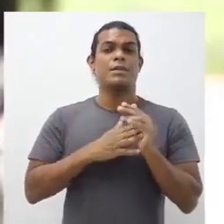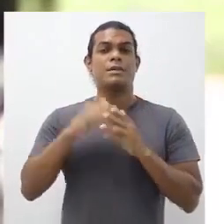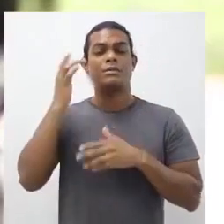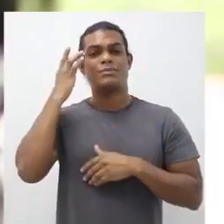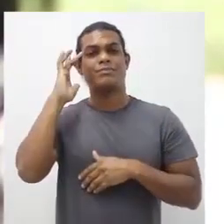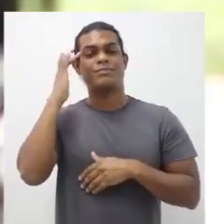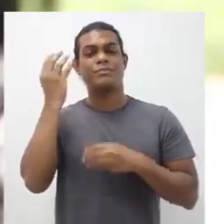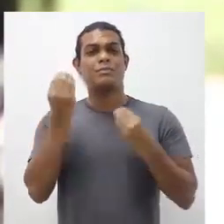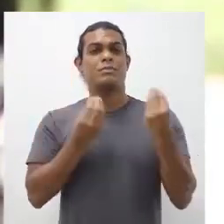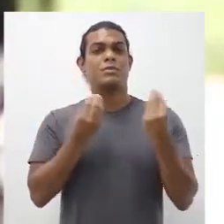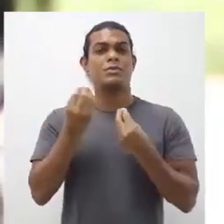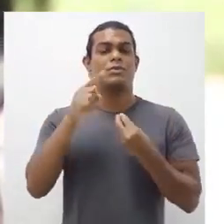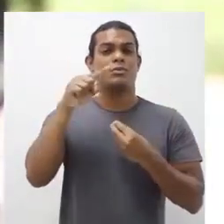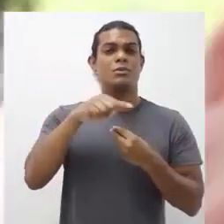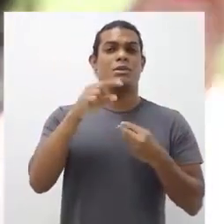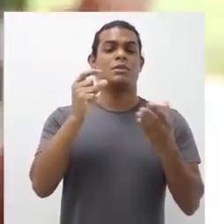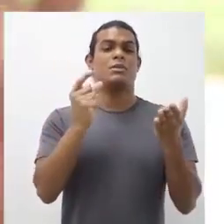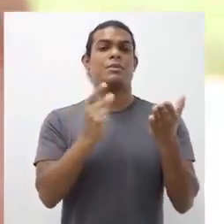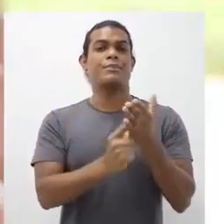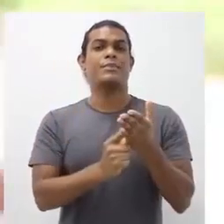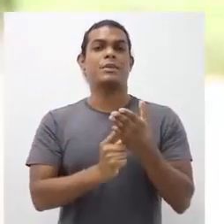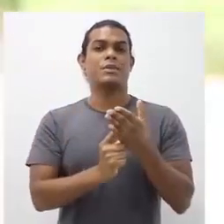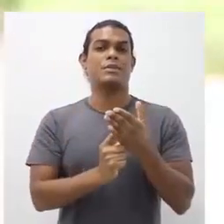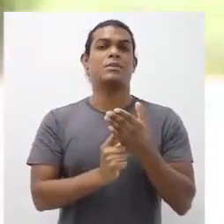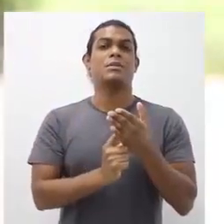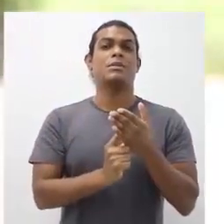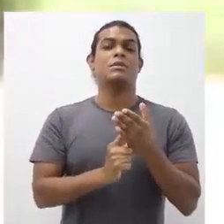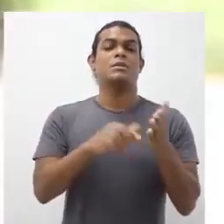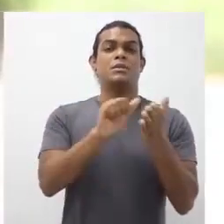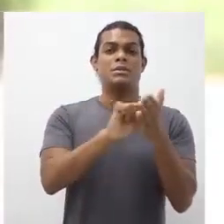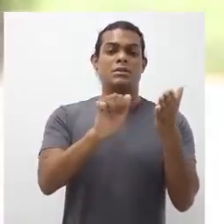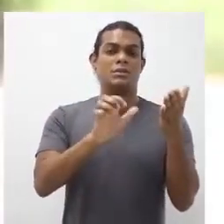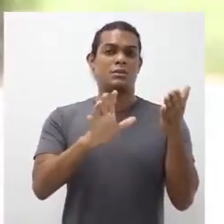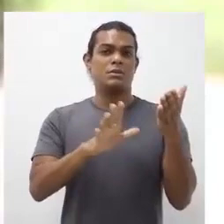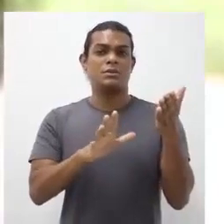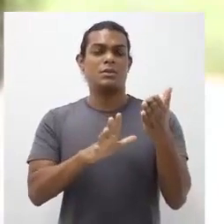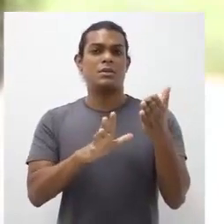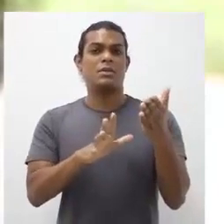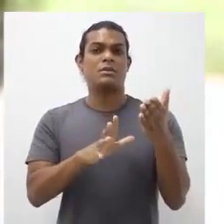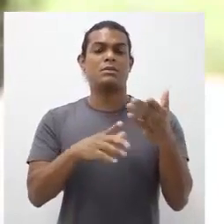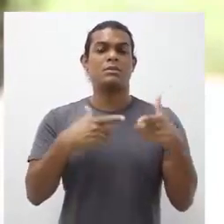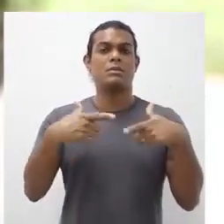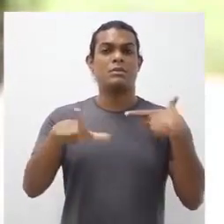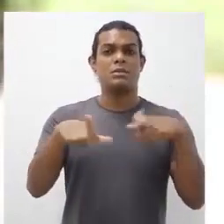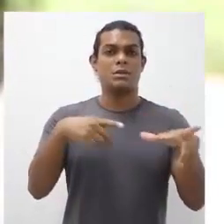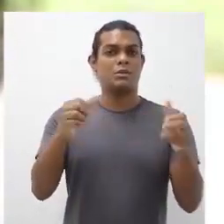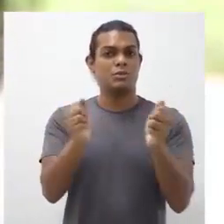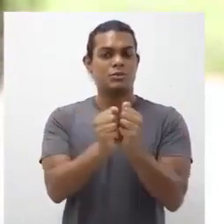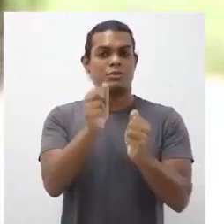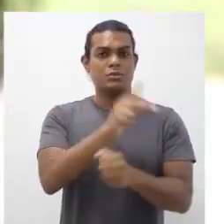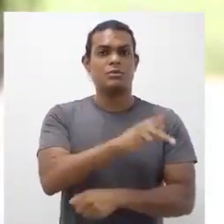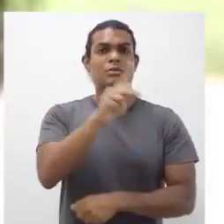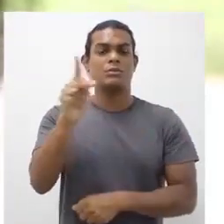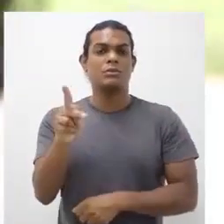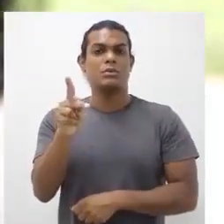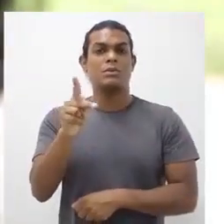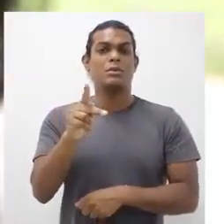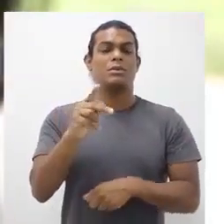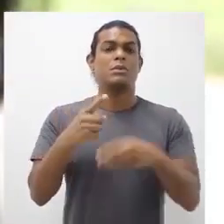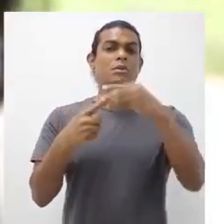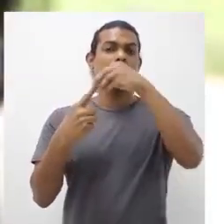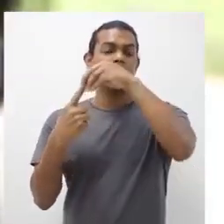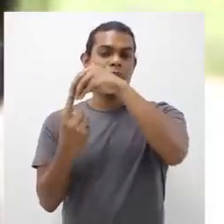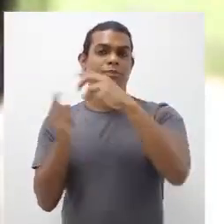reflexão sobre esses aplicativos e as atividades propostas. Então, assim, nosso